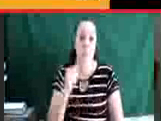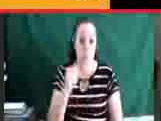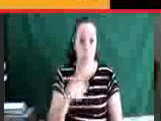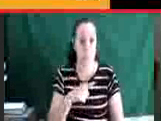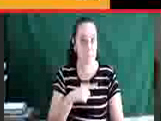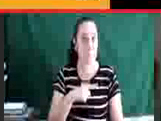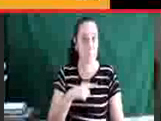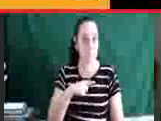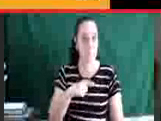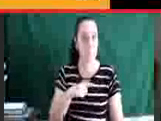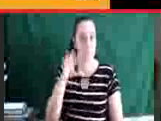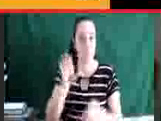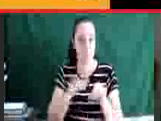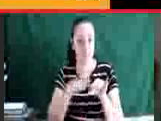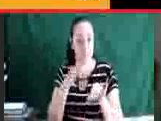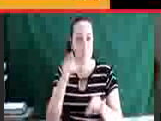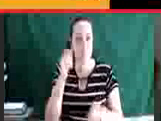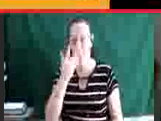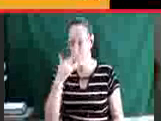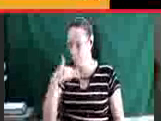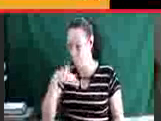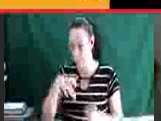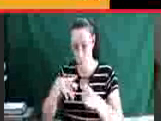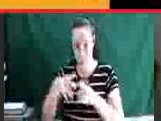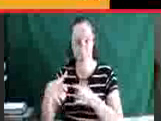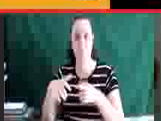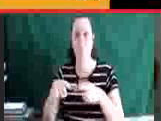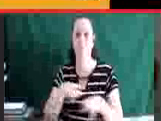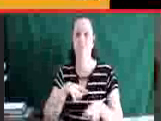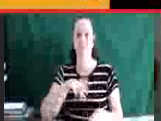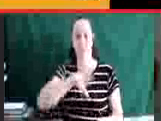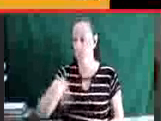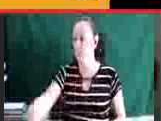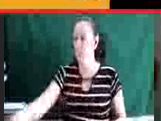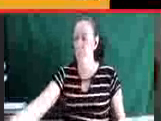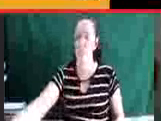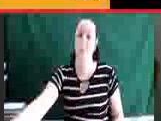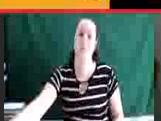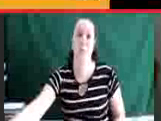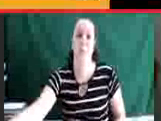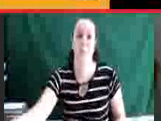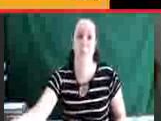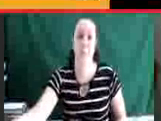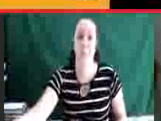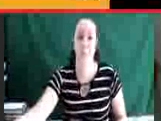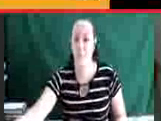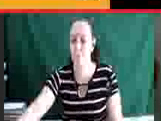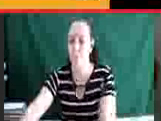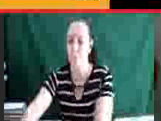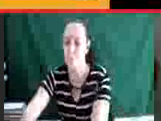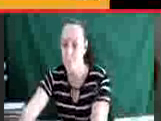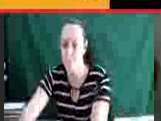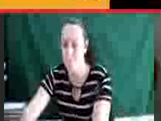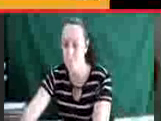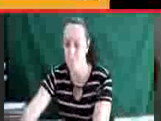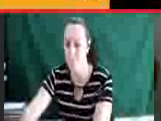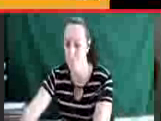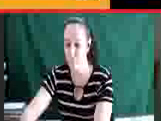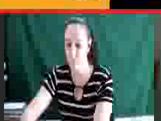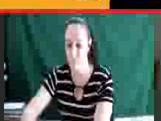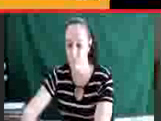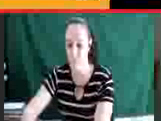registrar um domínio, R$40 por ano, não é caro, .br, a gente incentiva a ser registrado aqui no